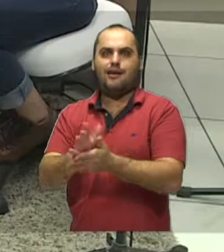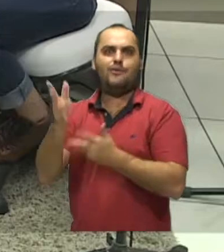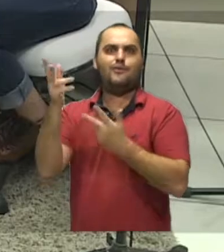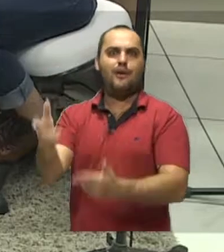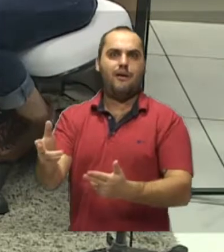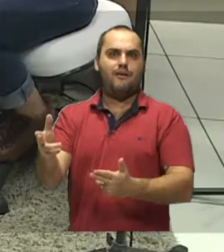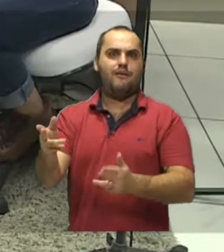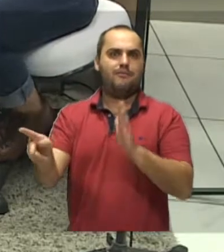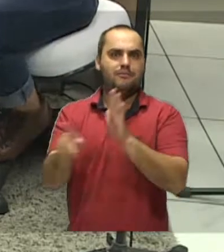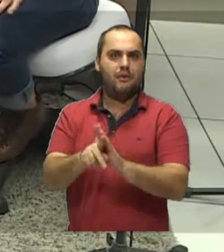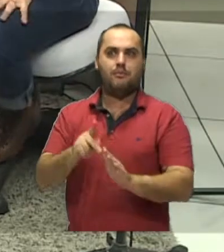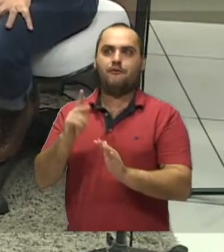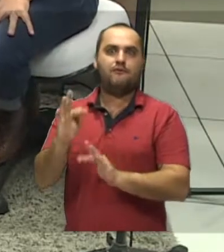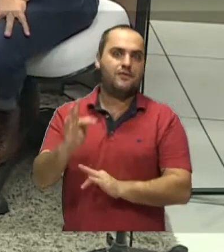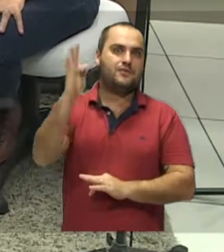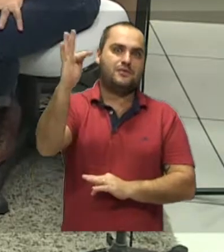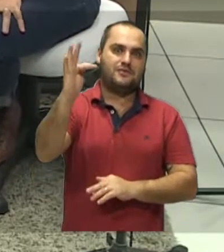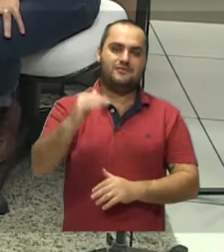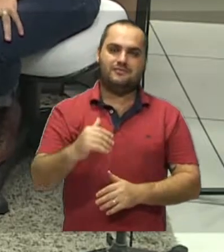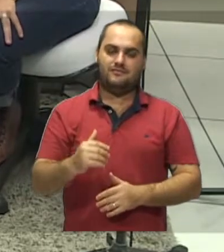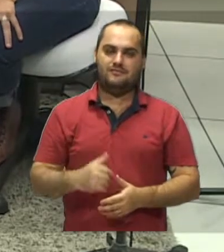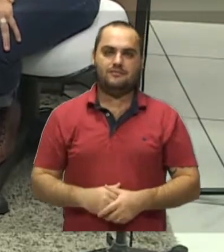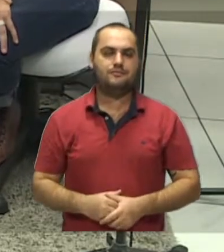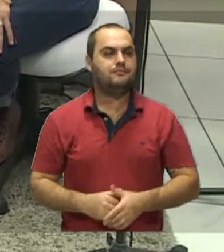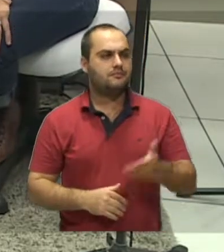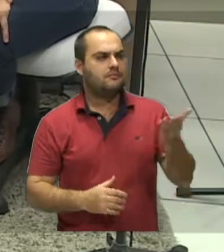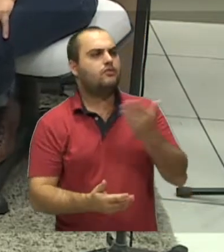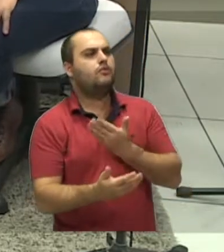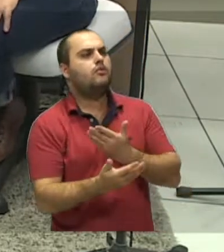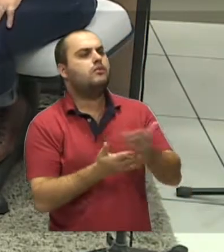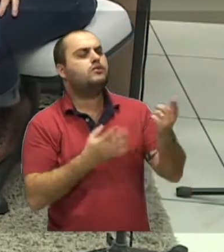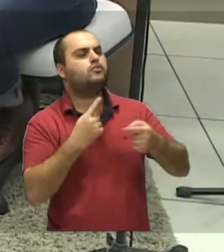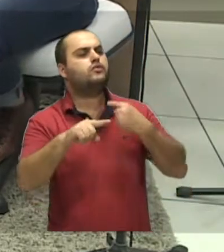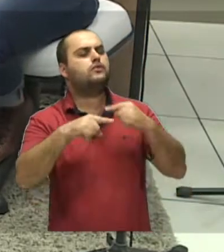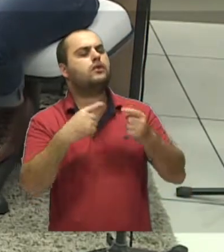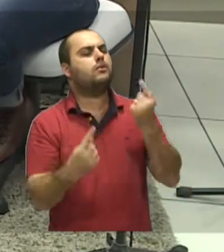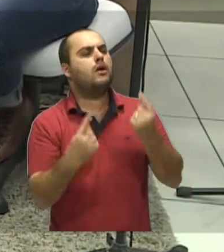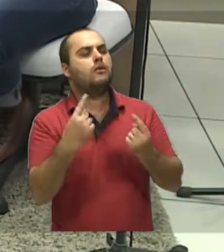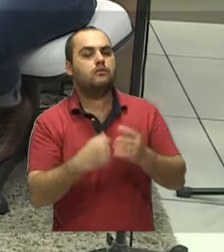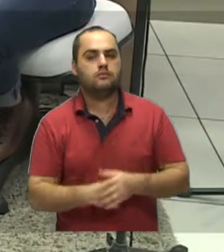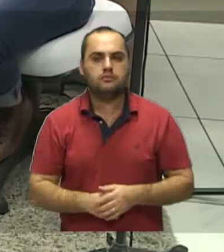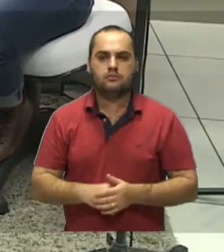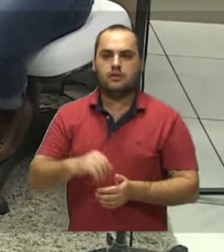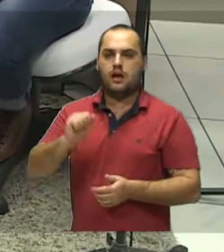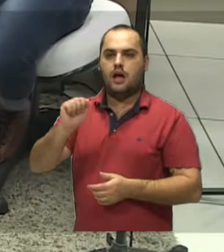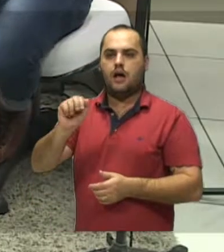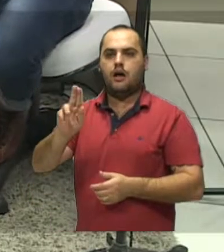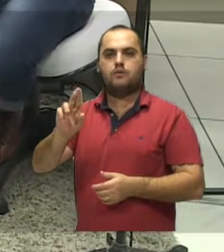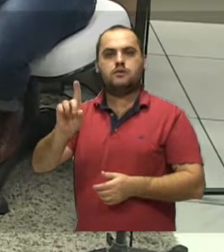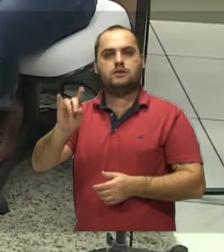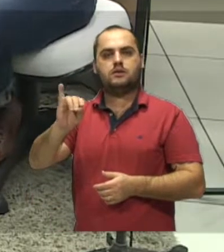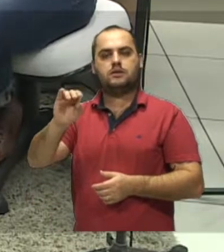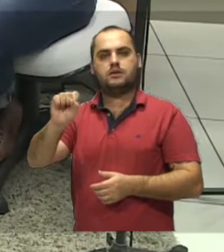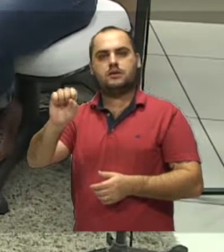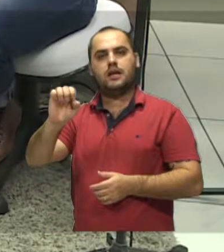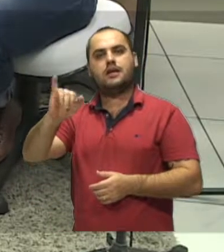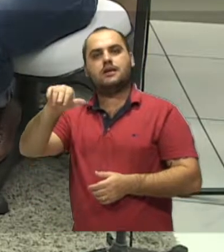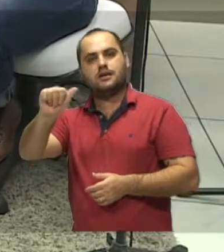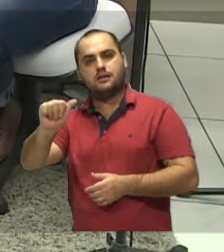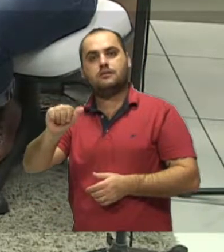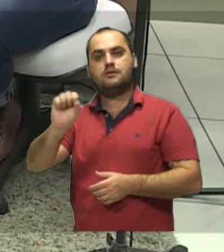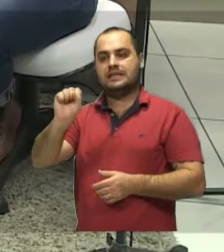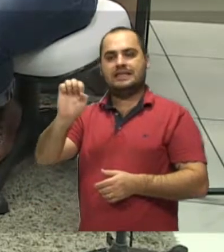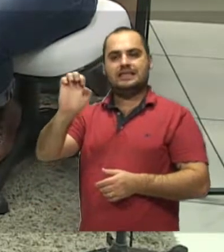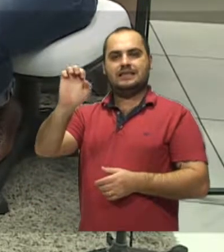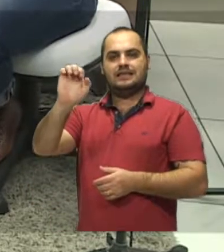uma graduação um pouco mais pra frente, né? No início do bloco, a gente ouviu o quê, Giana? A gente ouviu uma música chamada Odisseia de um Sim, que é a música que abre